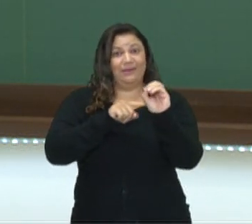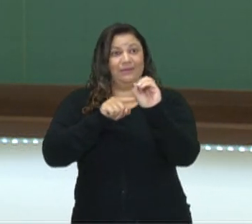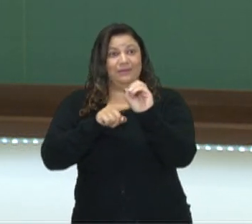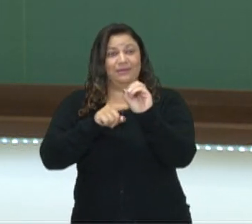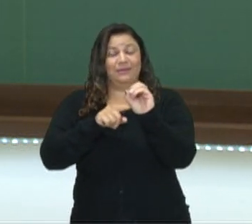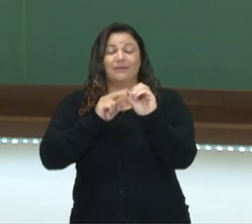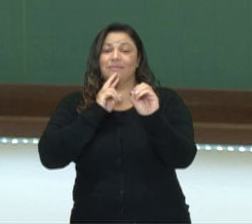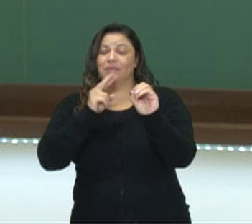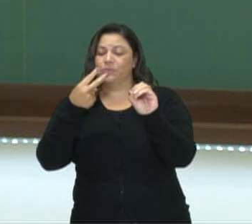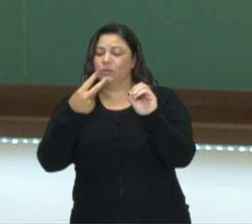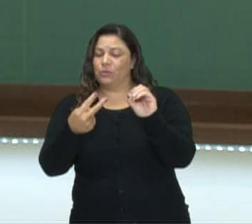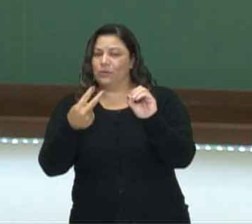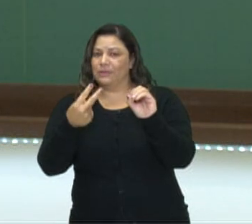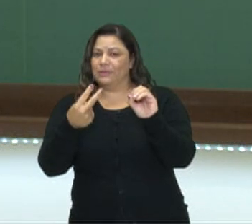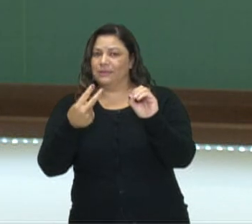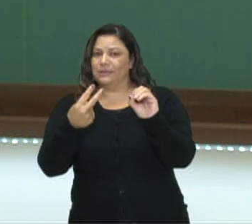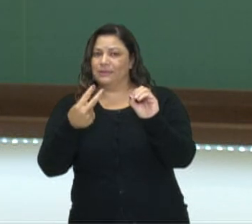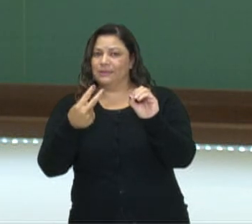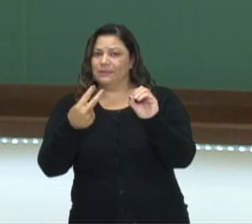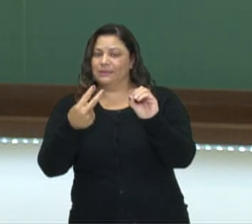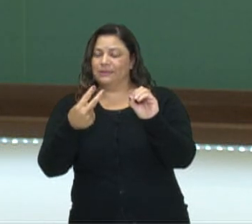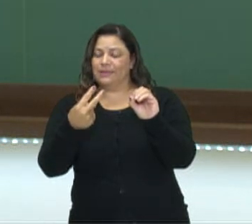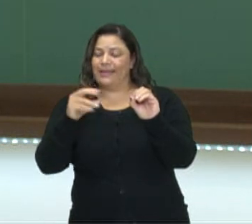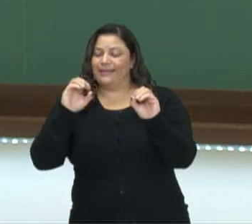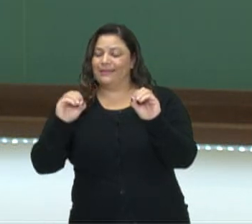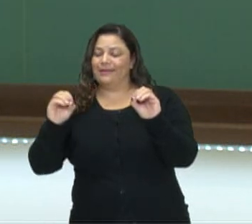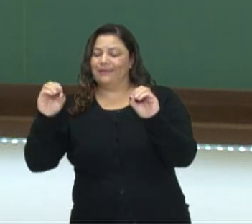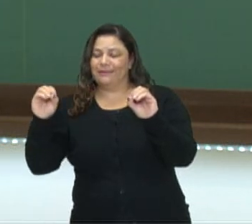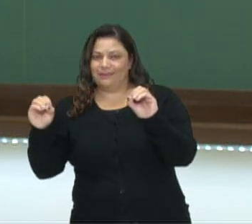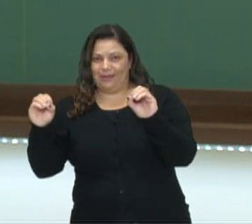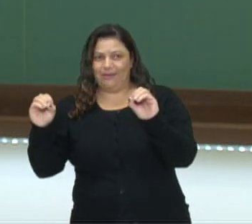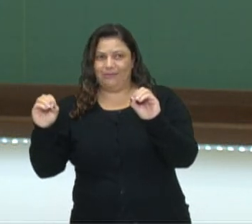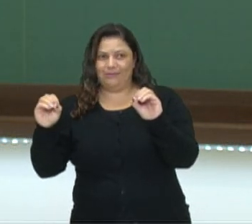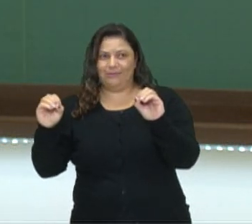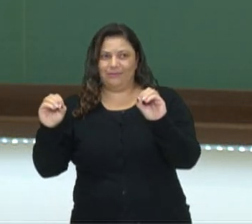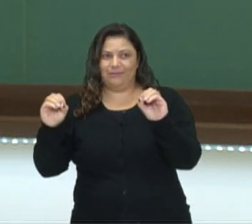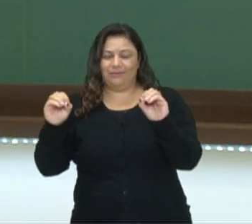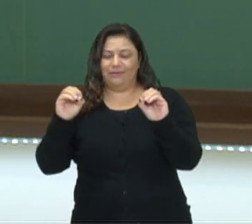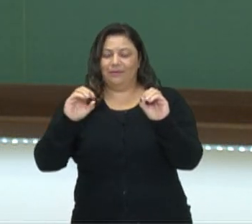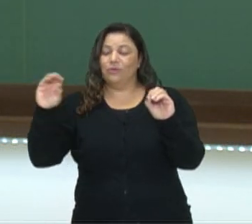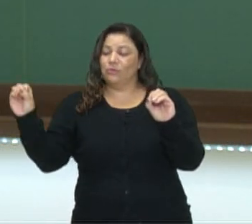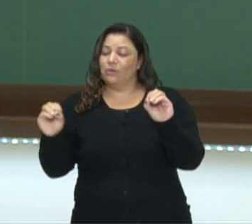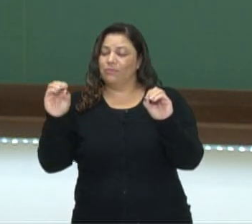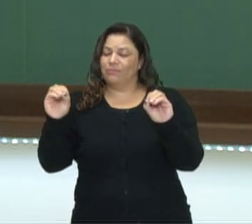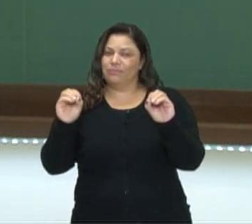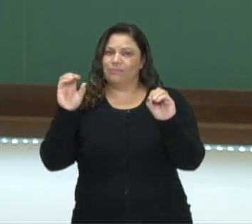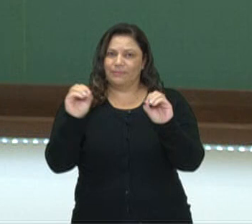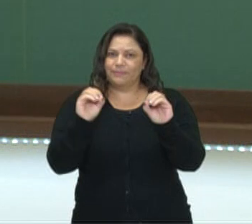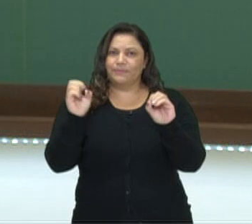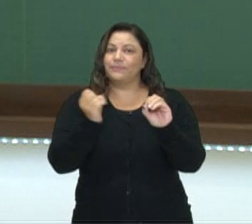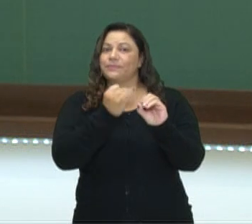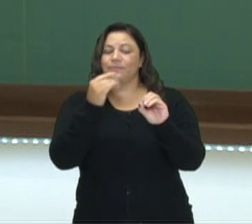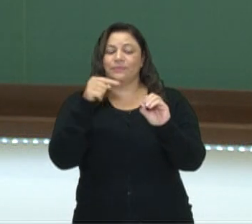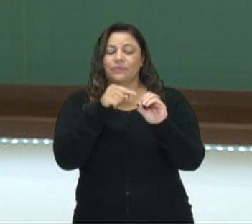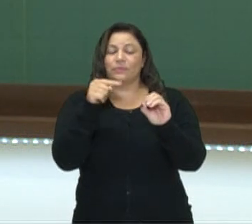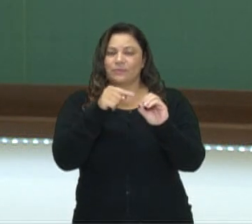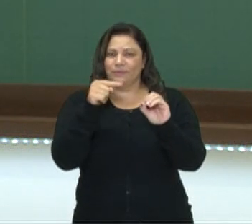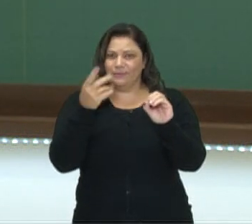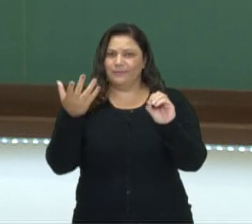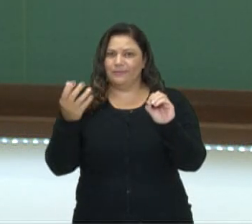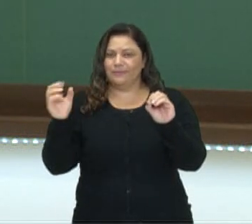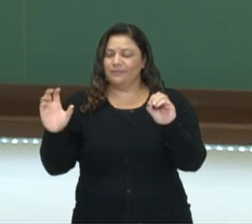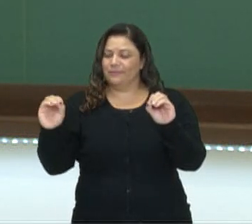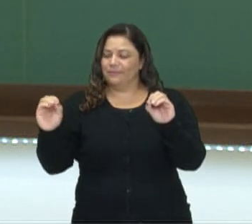deu 200. Então, o 2 se mantém e eu vou só fazendo o quê? Acrescentando quantos zeros tiver aqui na minha